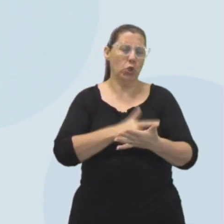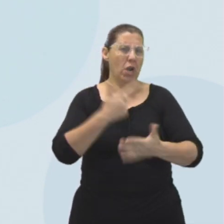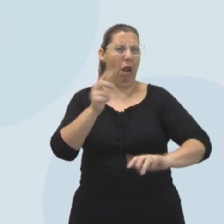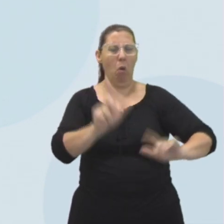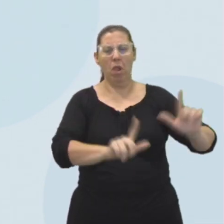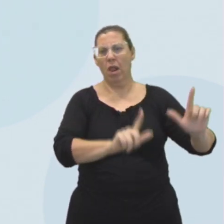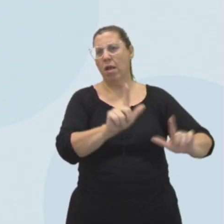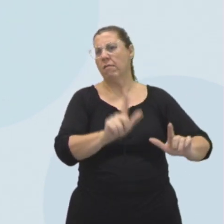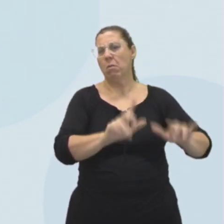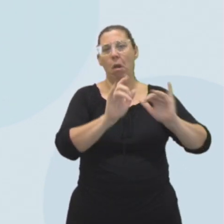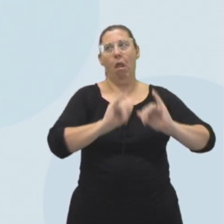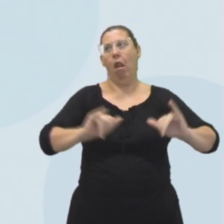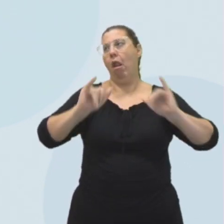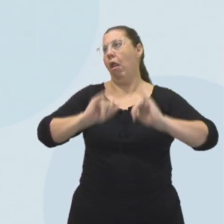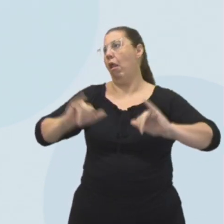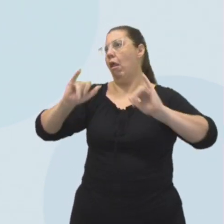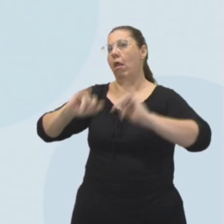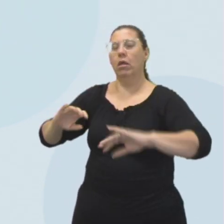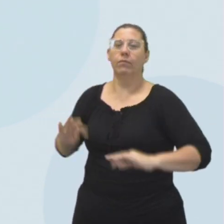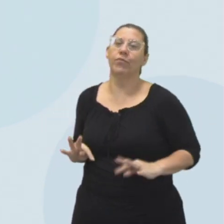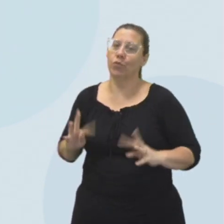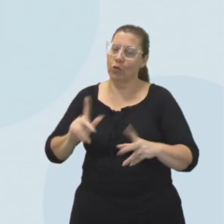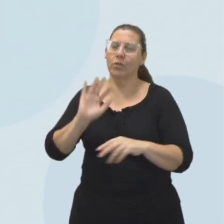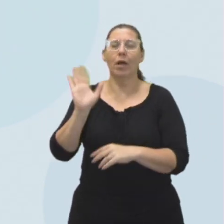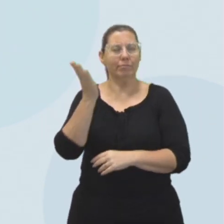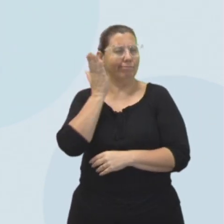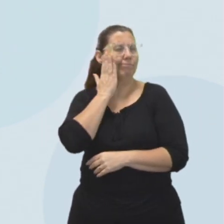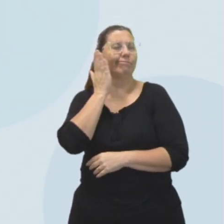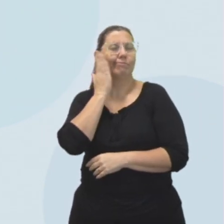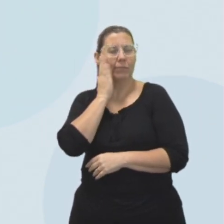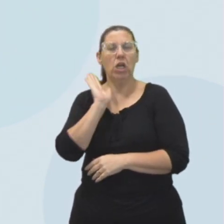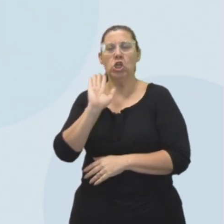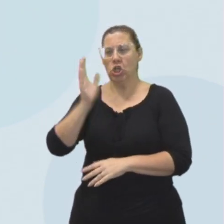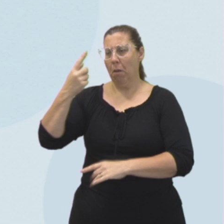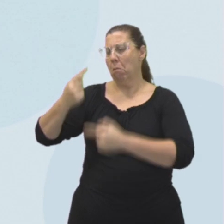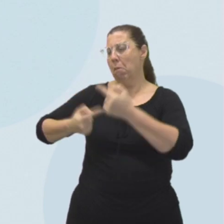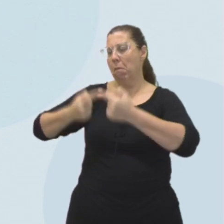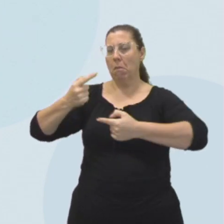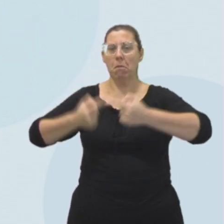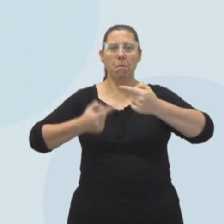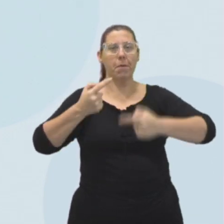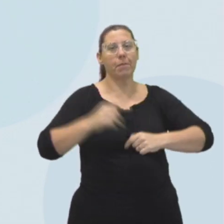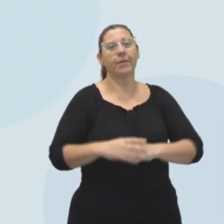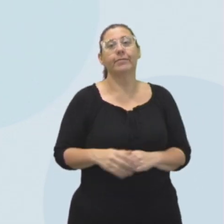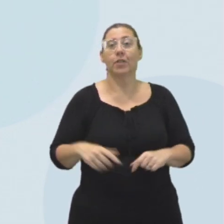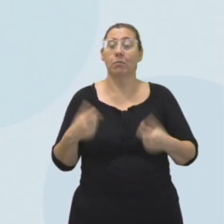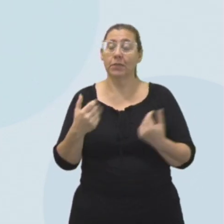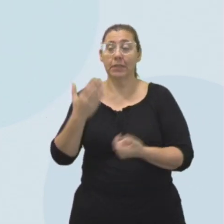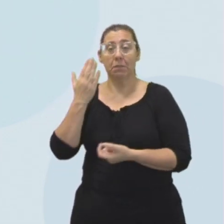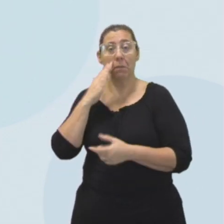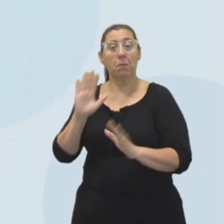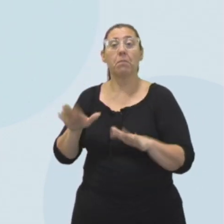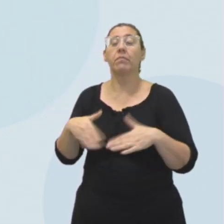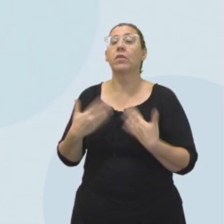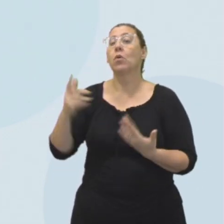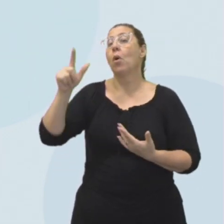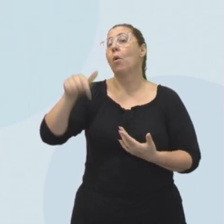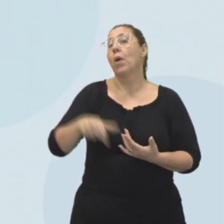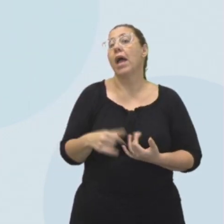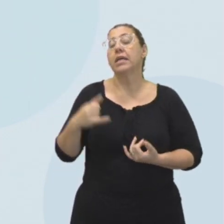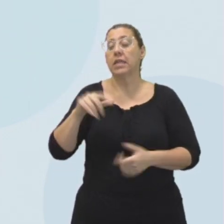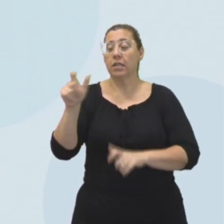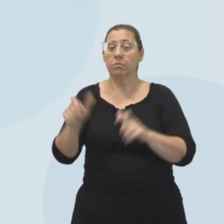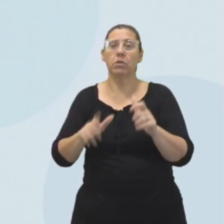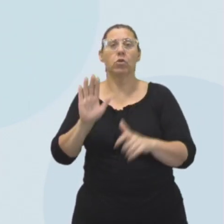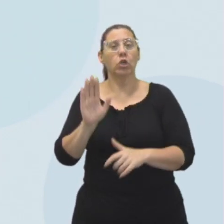muitas pessoas já conhecem e já falam sobre este tema. Então, eu preciso ter que estar definido se as pessoas